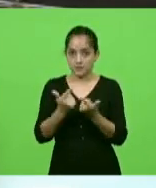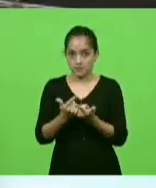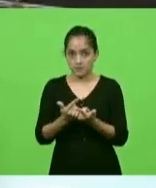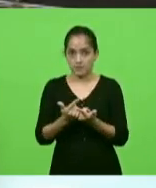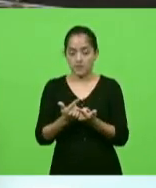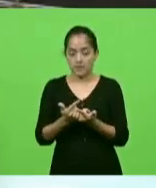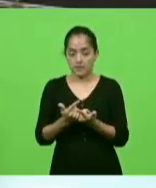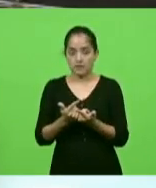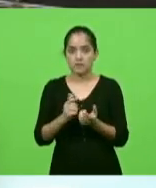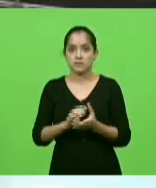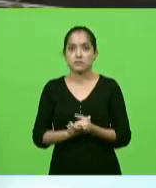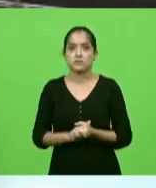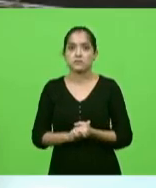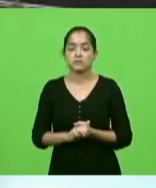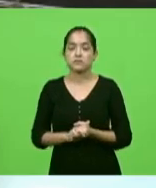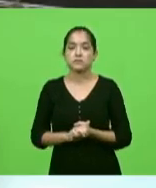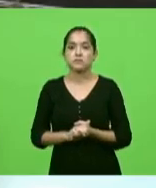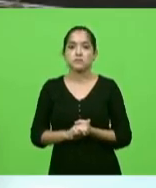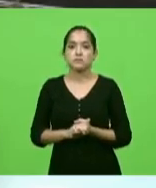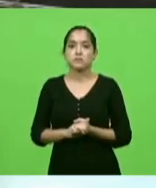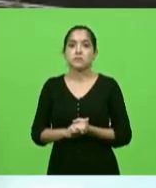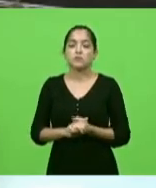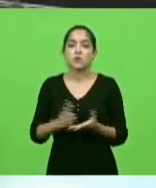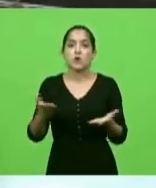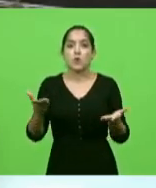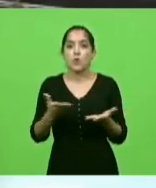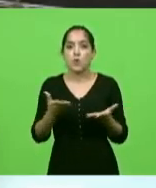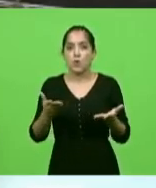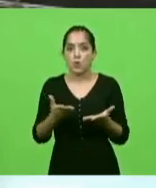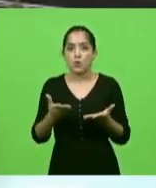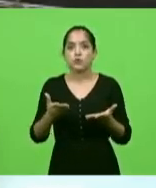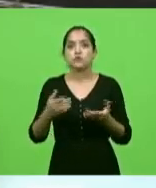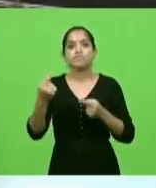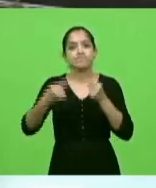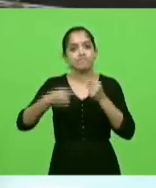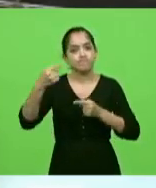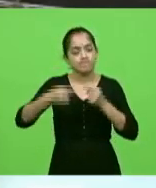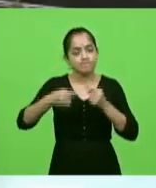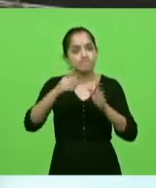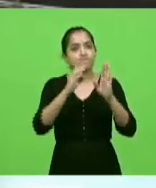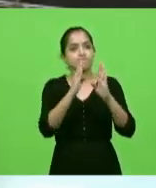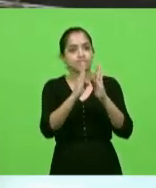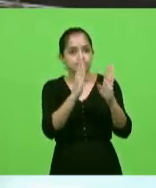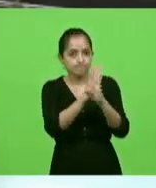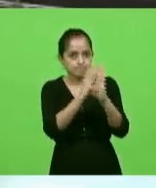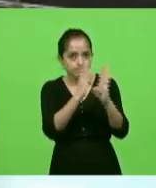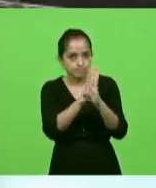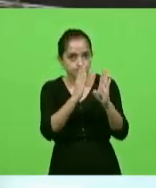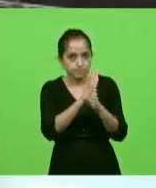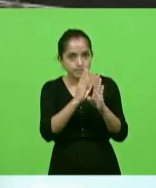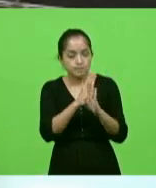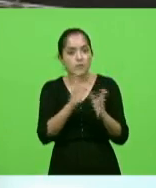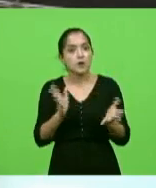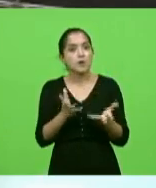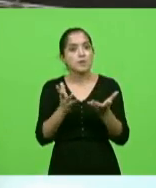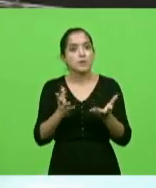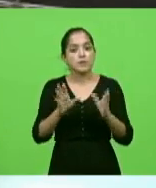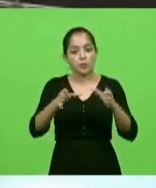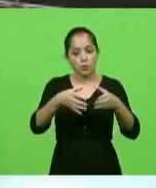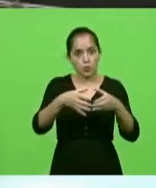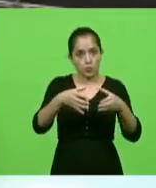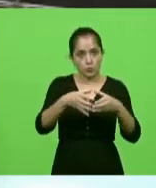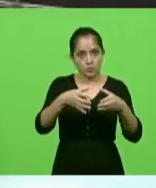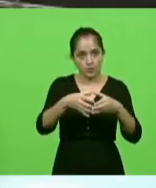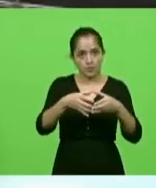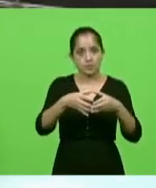Assembleia Legislativa Hoje após Ampla e profunda investigação dos fatos promovida pela